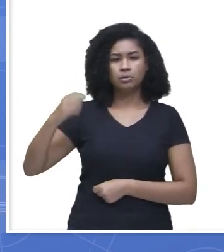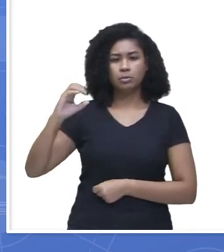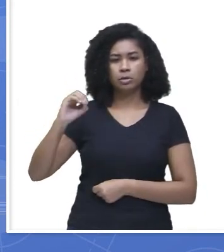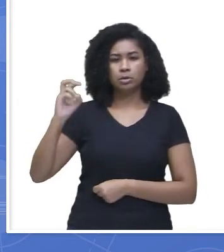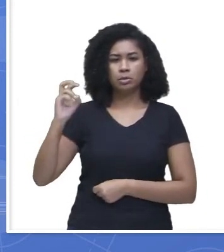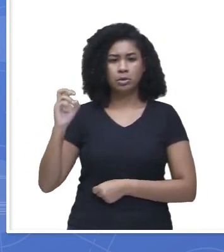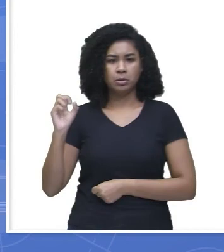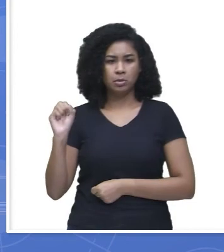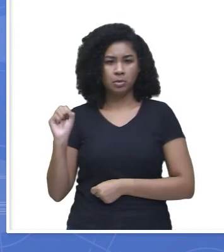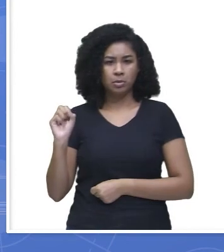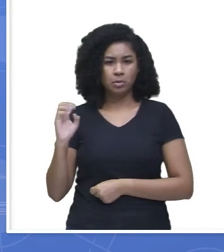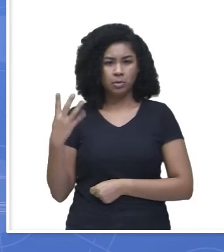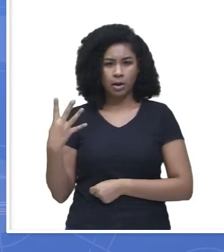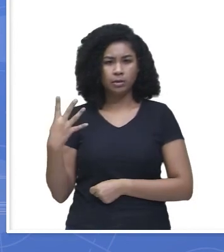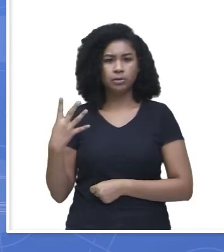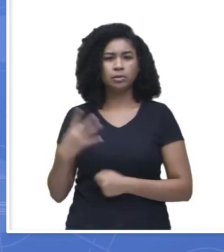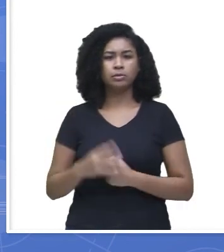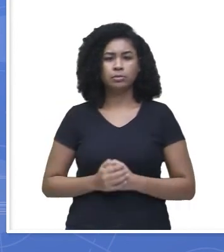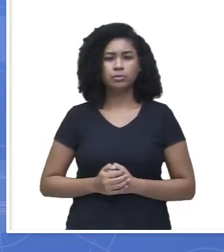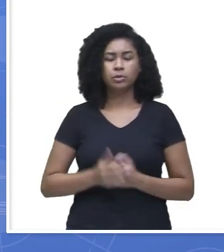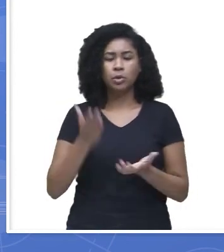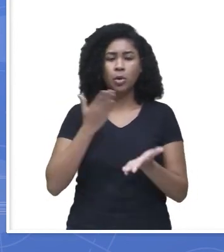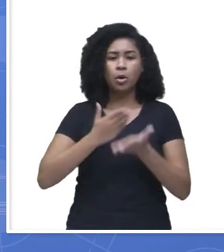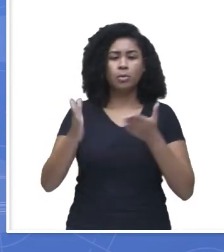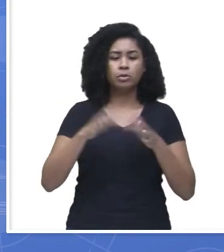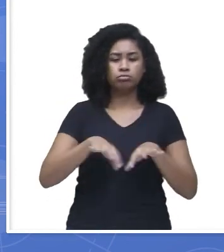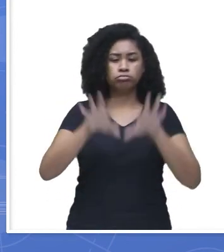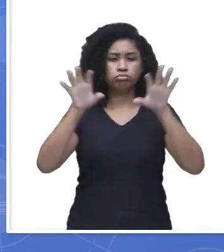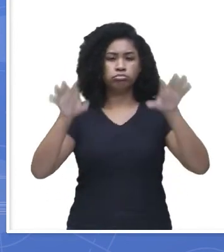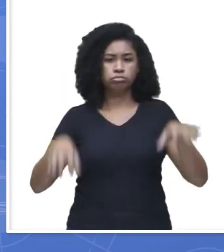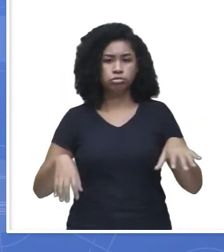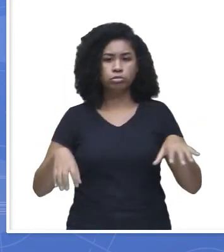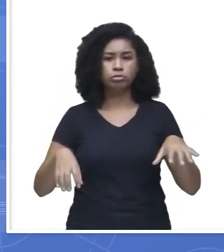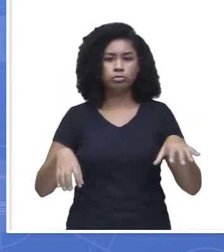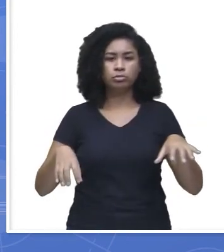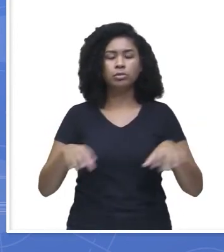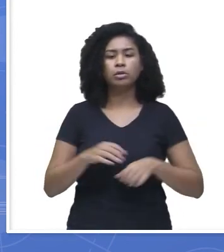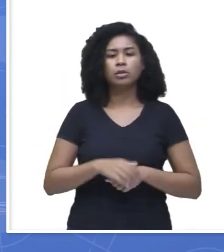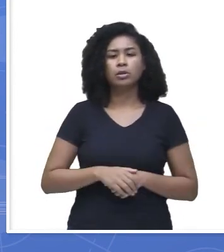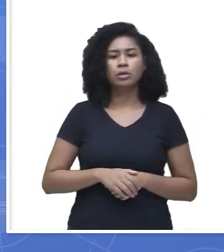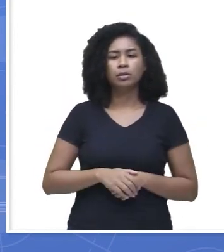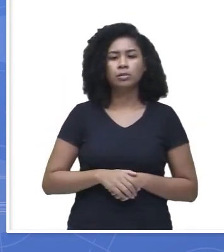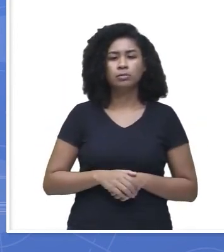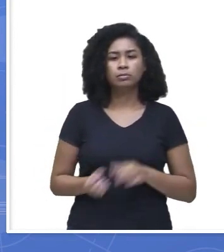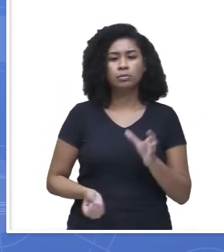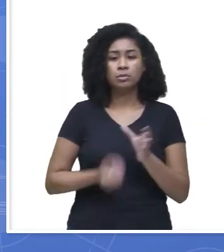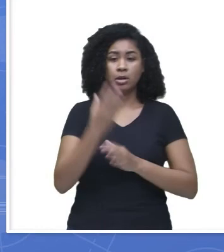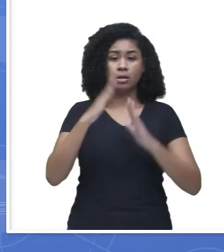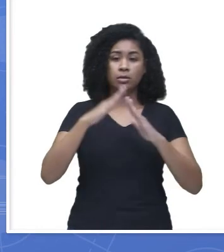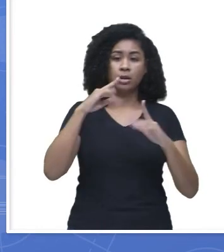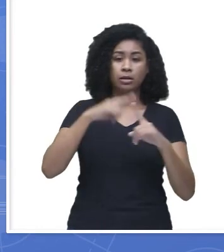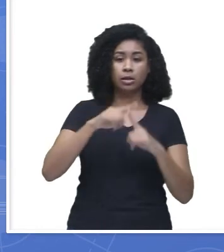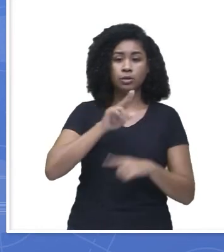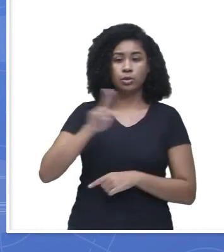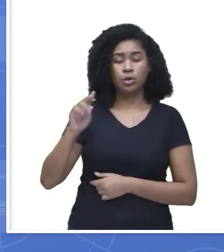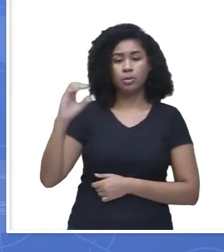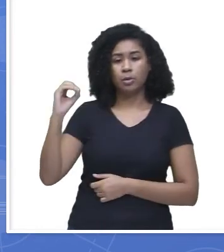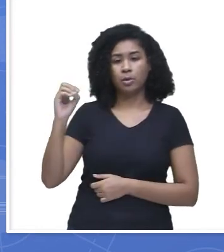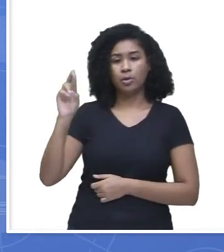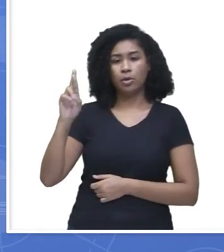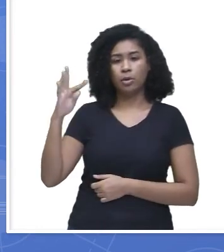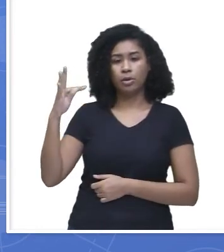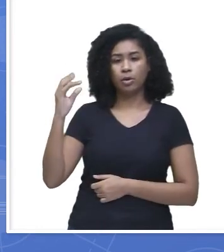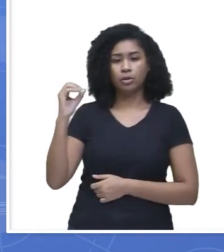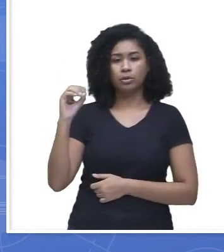ali a divisão da cisma do Oriente entre o Ocidente, e aí vai surgir a Igreja Ortodoxa. A Igreja Ortodoxa, desde então,